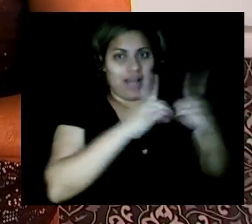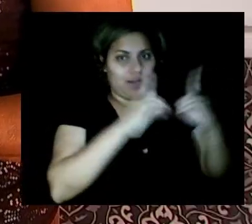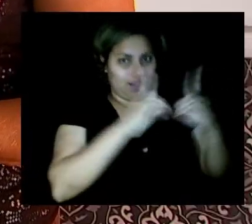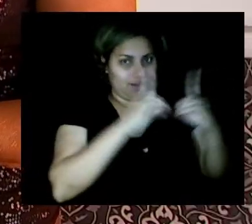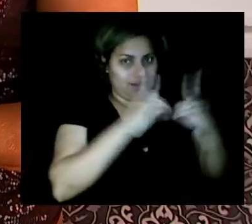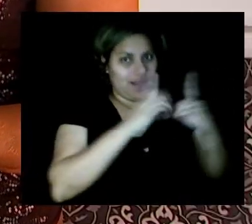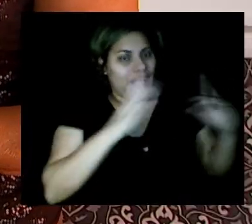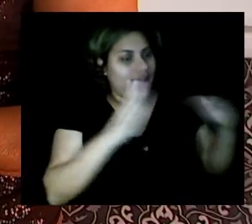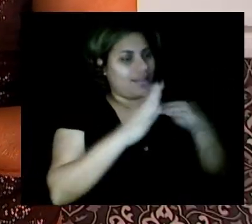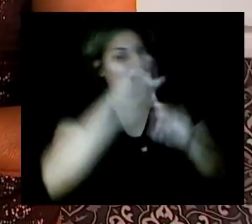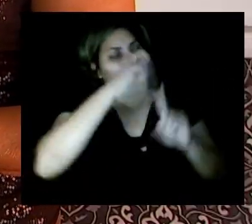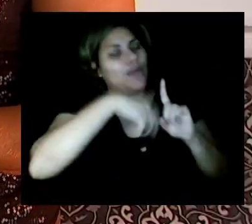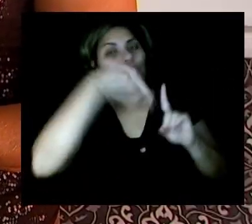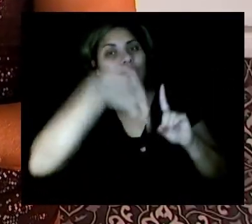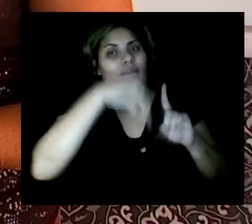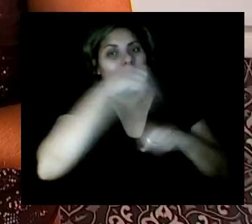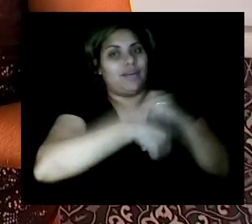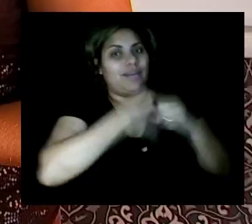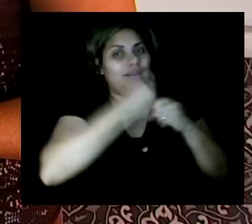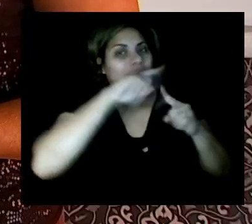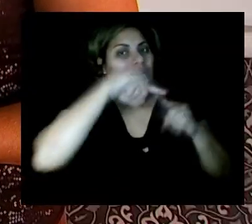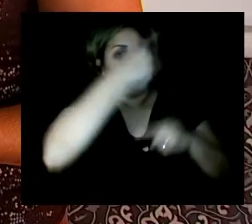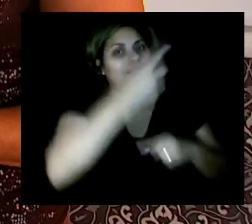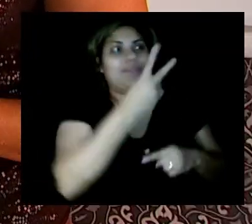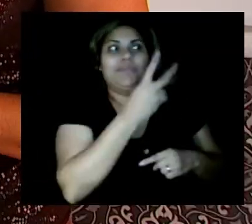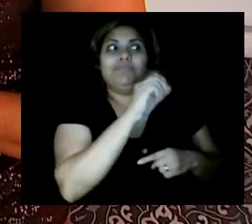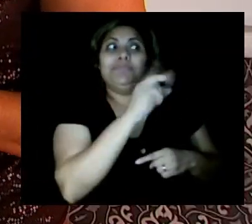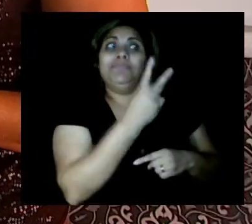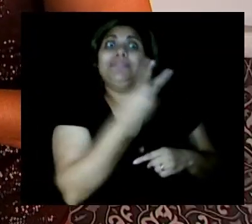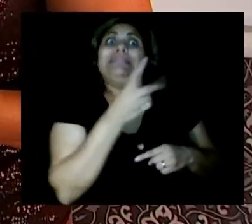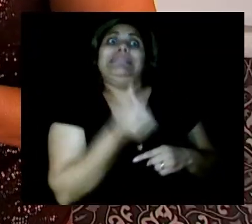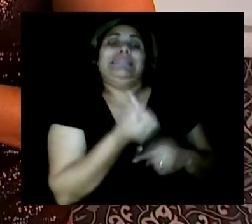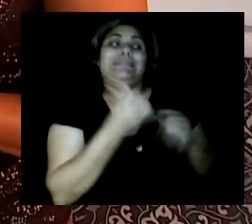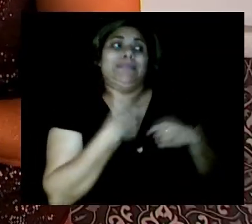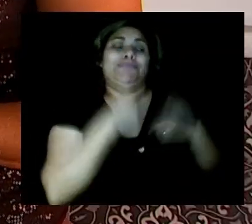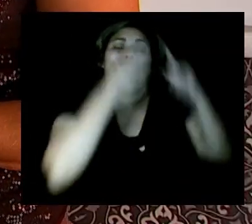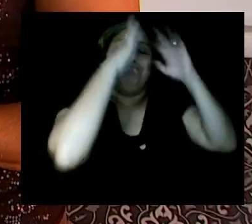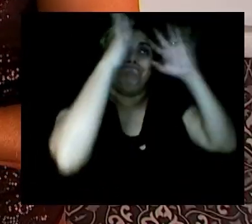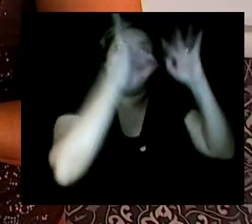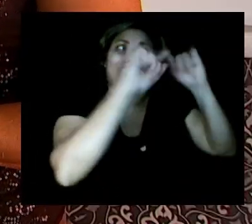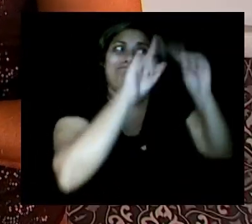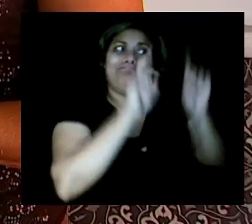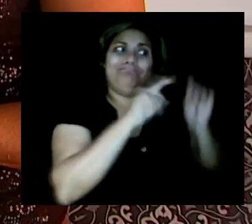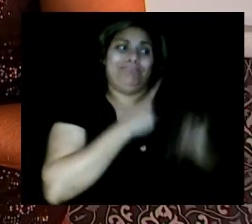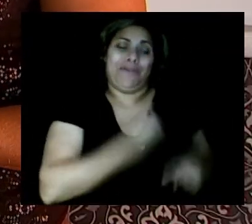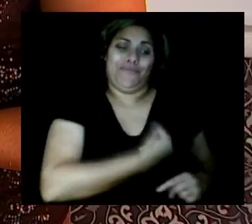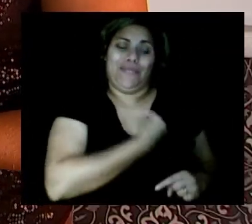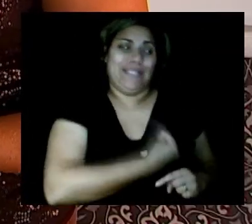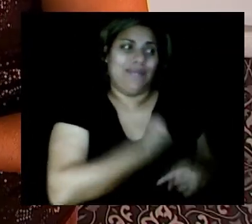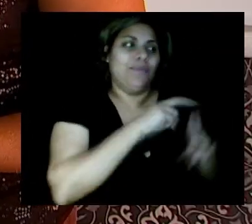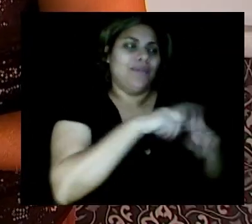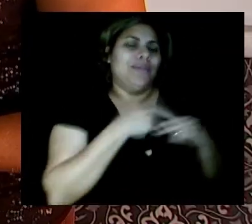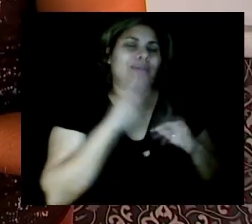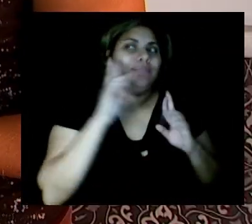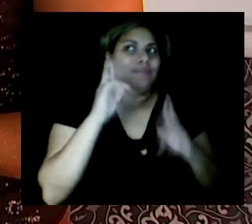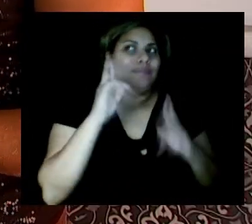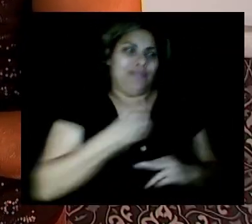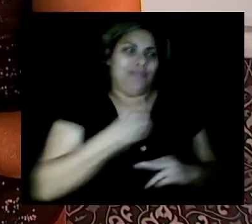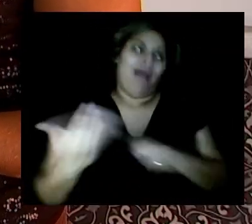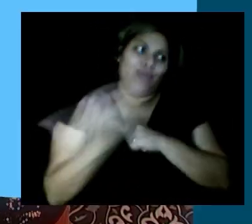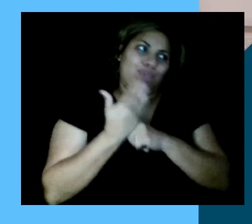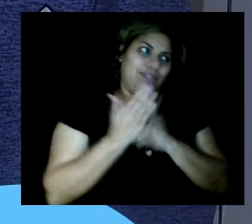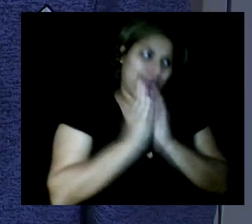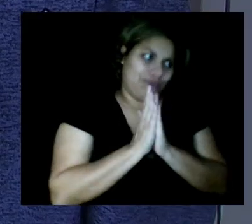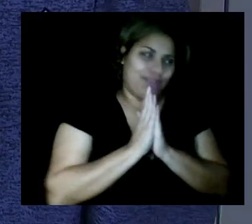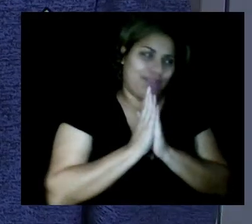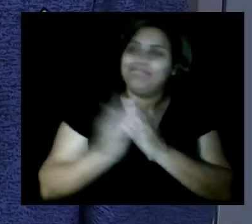o ano que vem, como vai ser minha vida? Então, eu espero que o poder público possa nos ajudar. Obrigada. Obrigada a